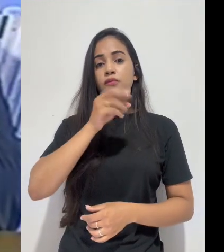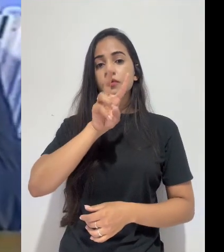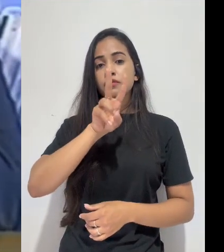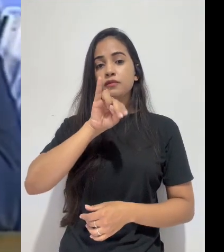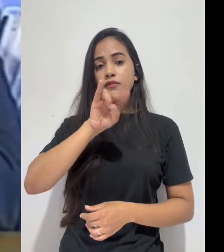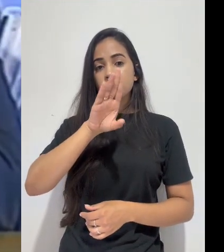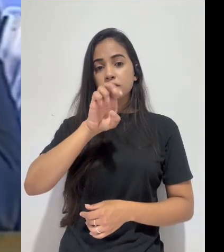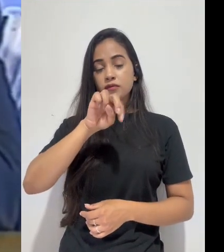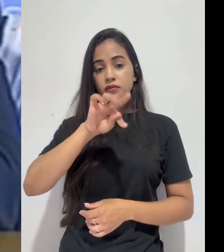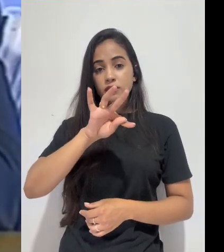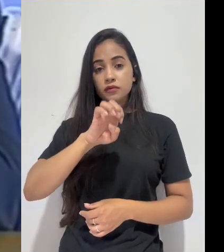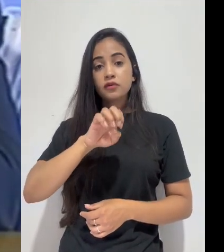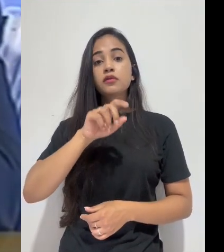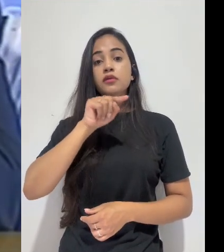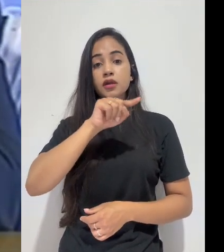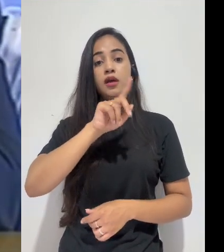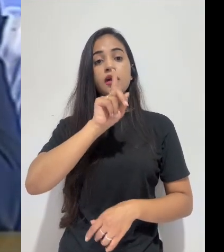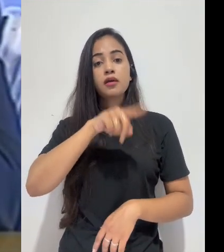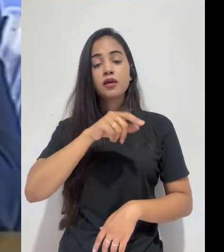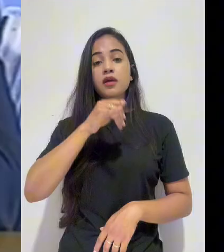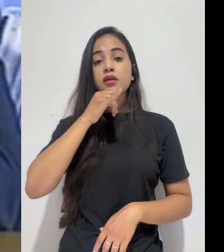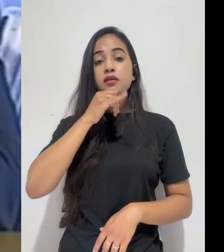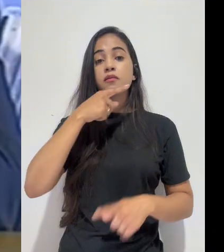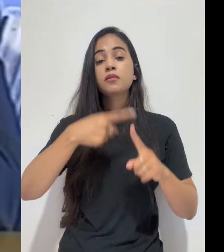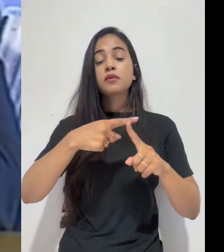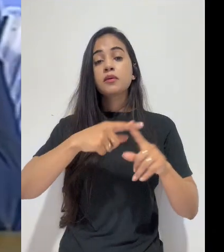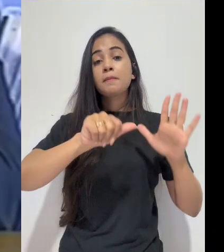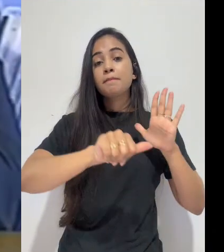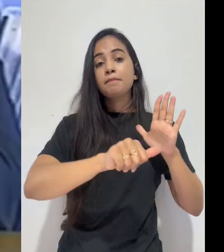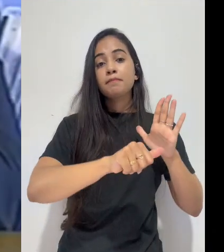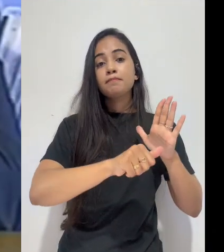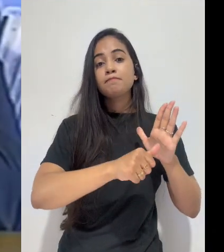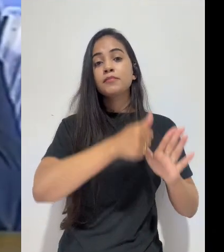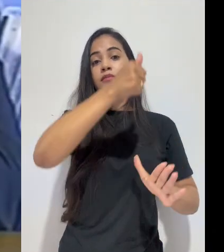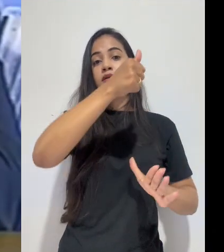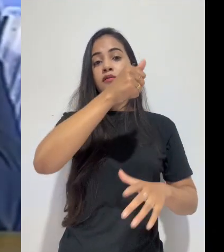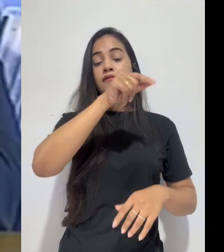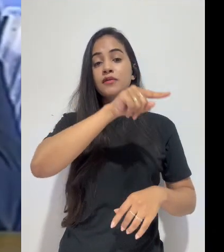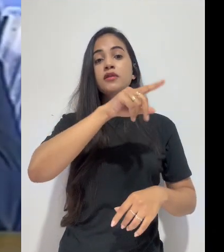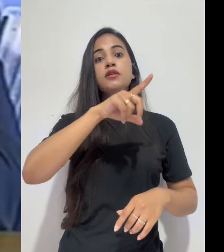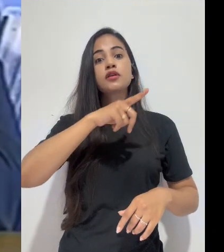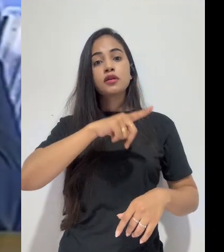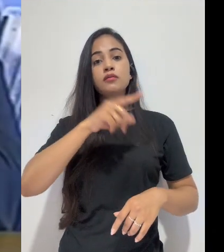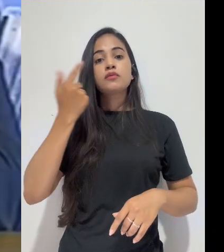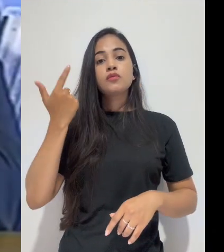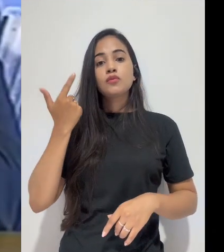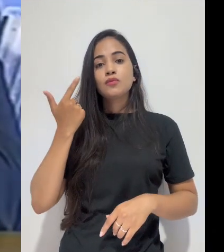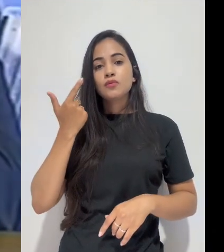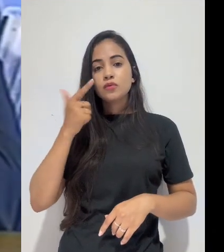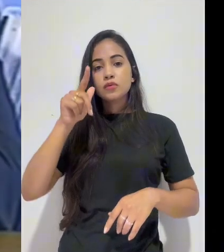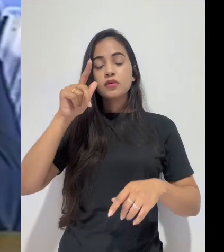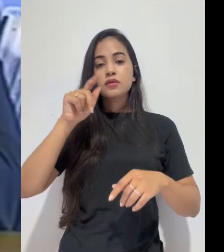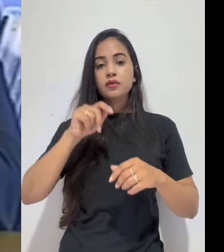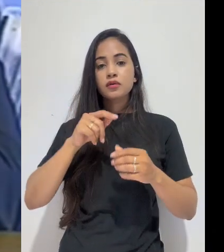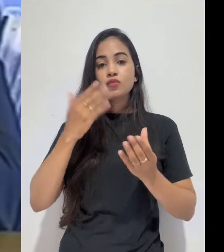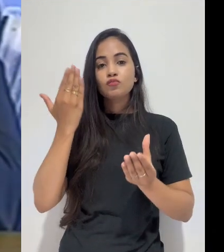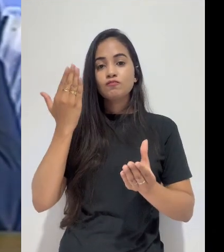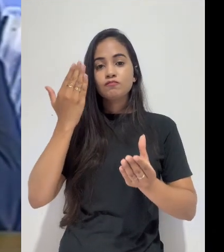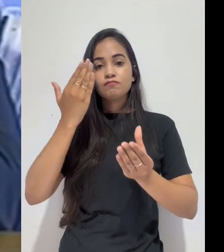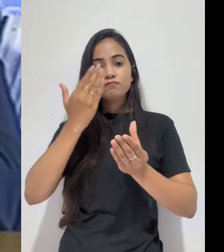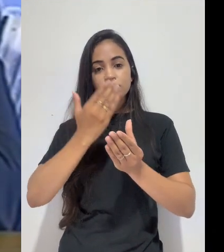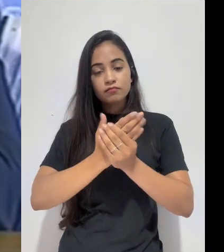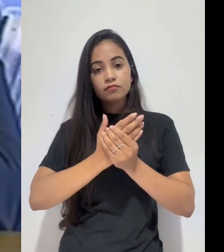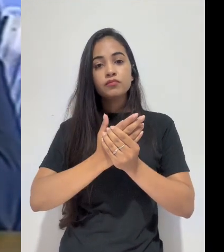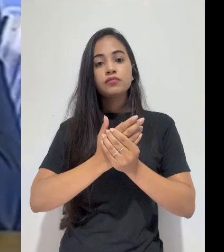do Espírito Santo é exemplar, no sentido de que pela primeira vez houve uma demanda jurídica qualificada, houve